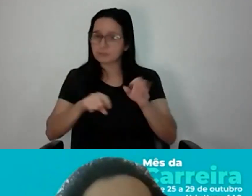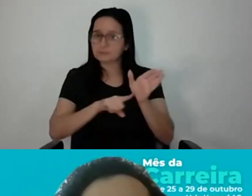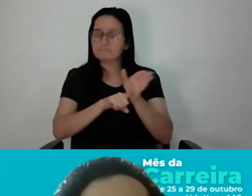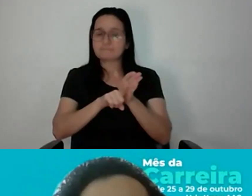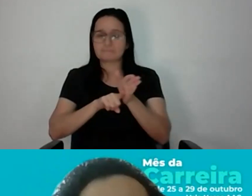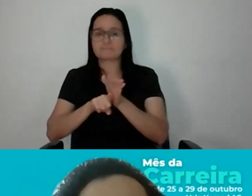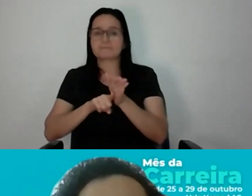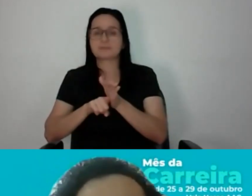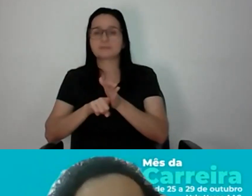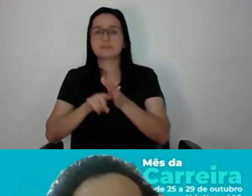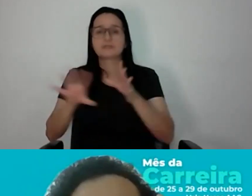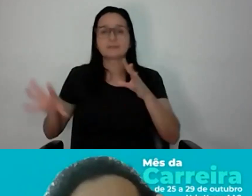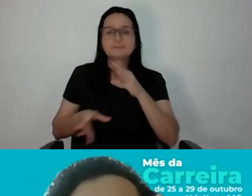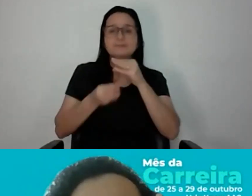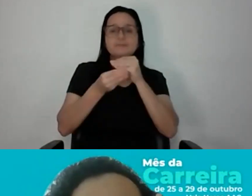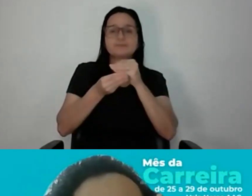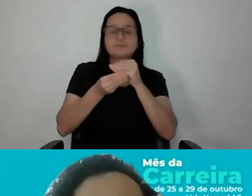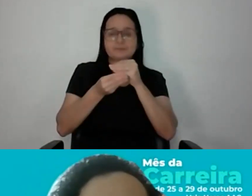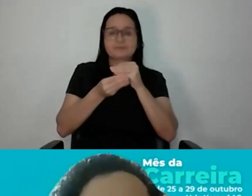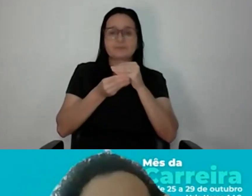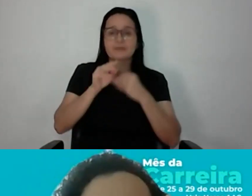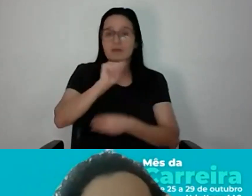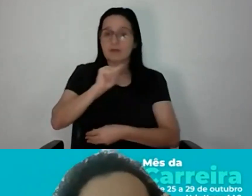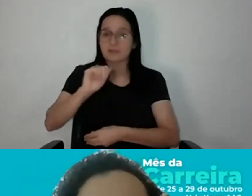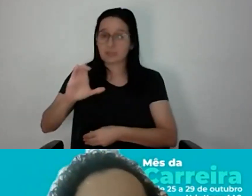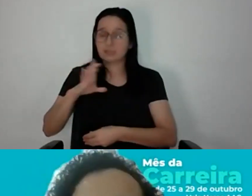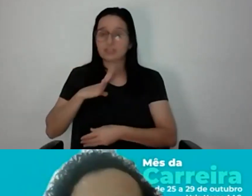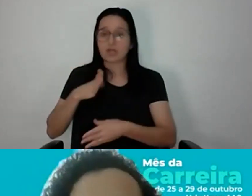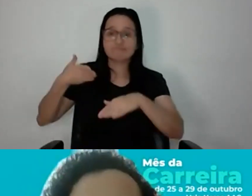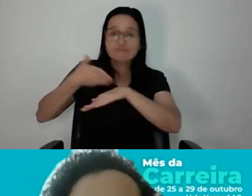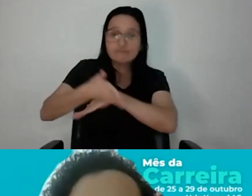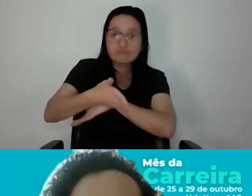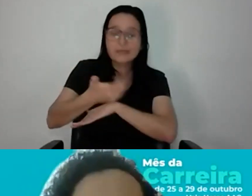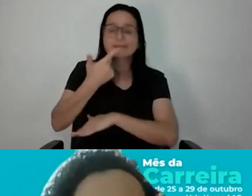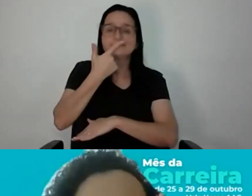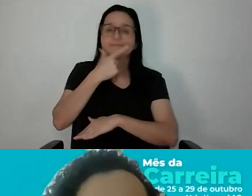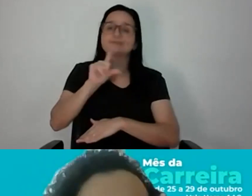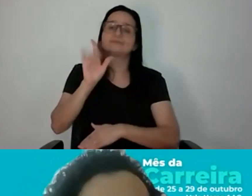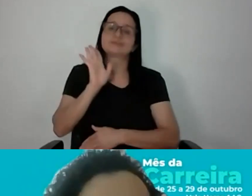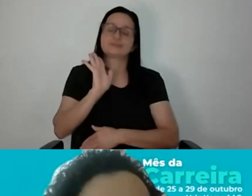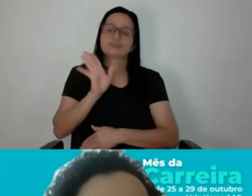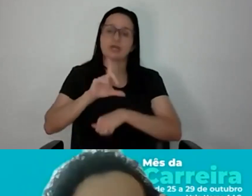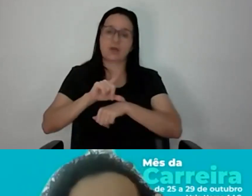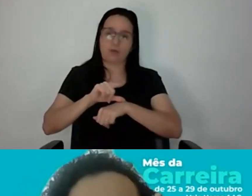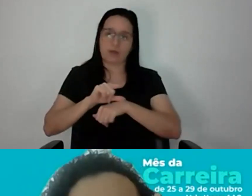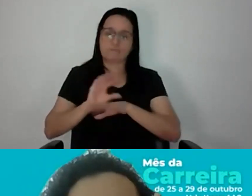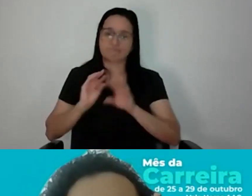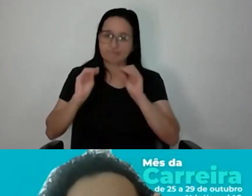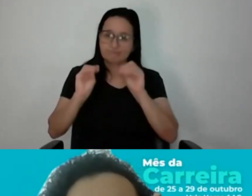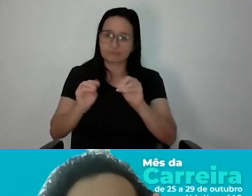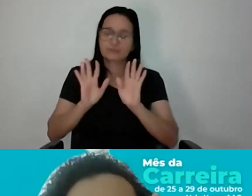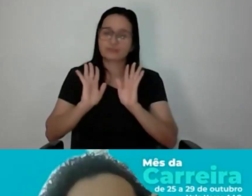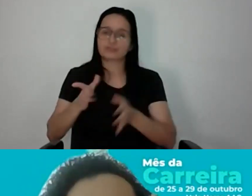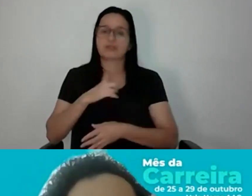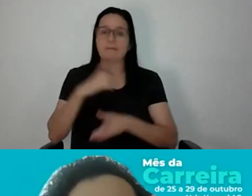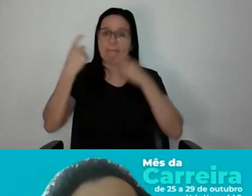horas complementares, elas já são validadas no momento que vocês entram na sala e colocam o RA de vocês. Então, não se preocupem